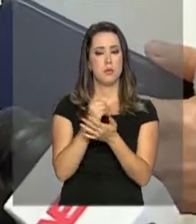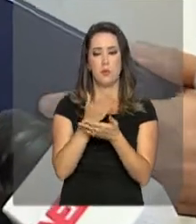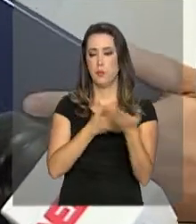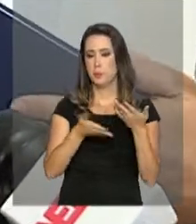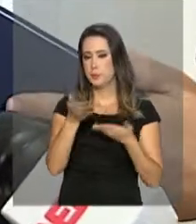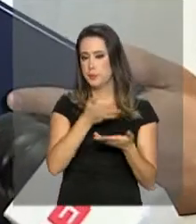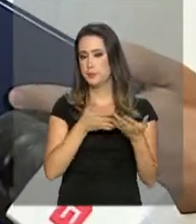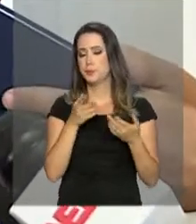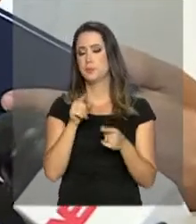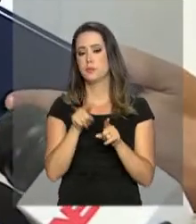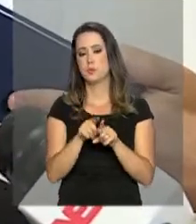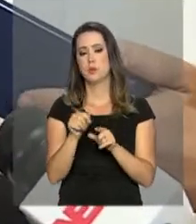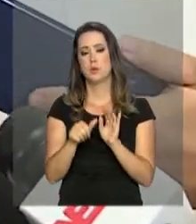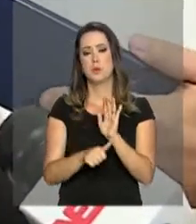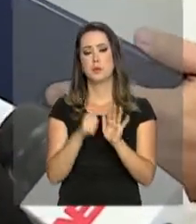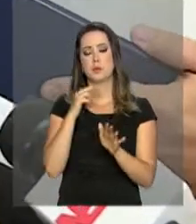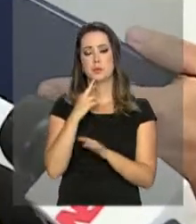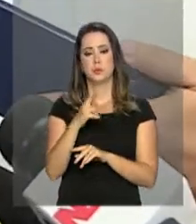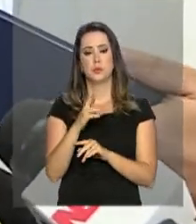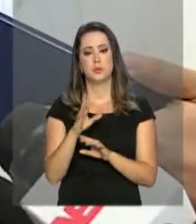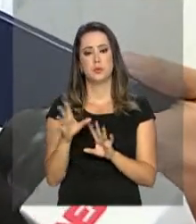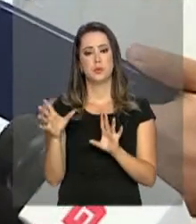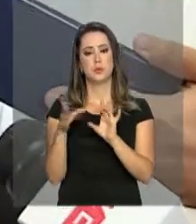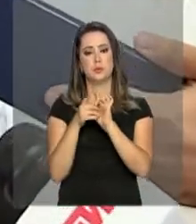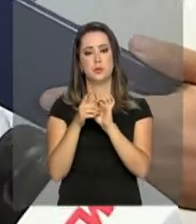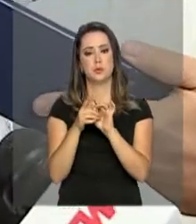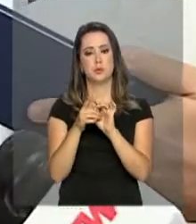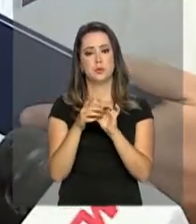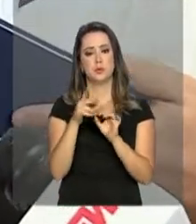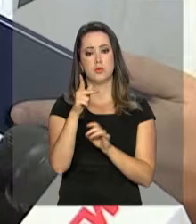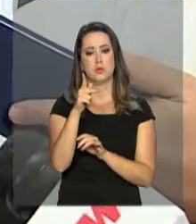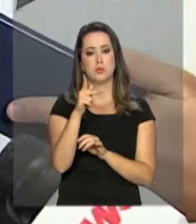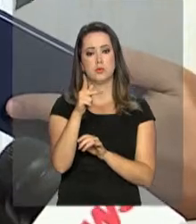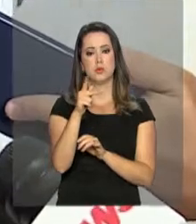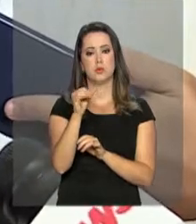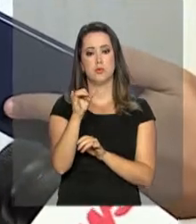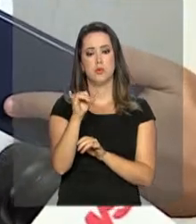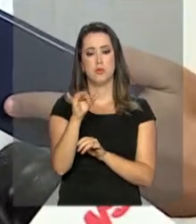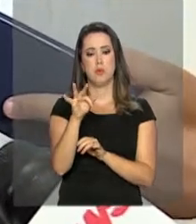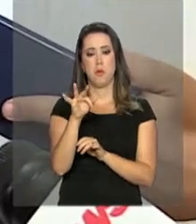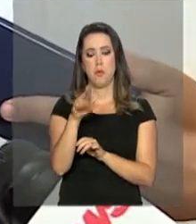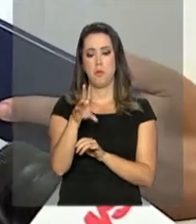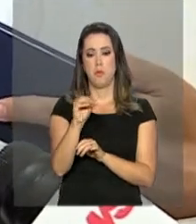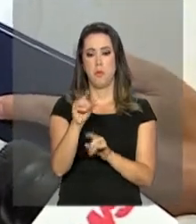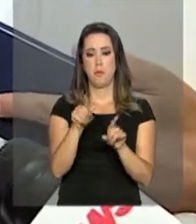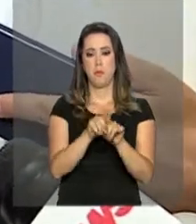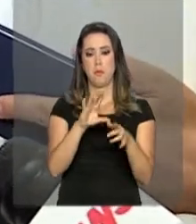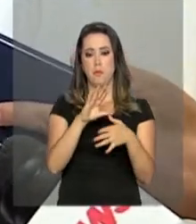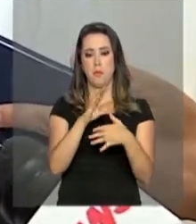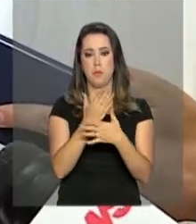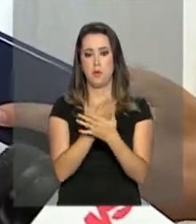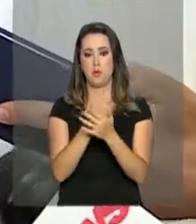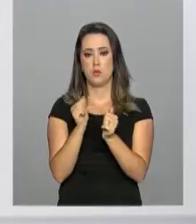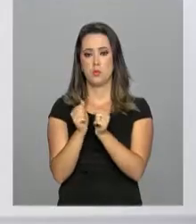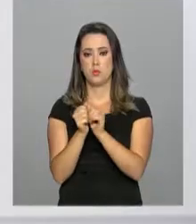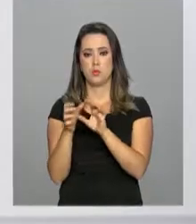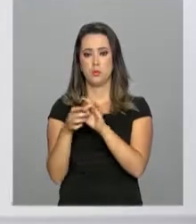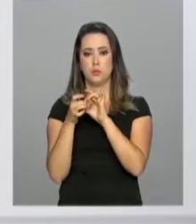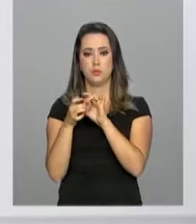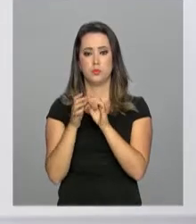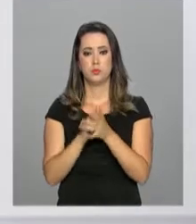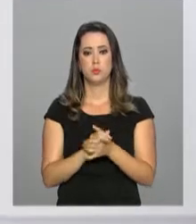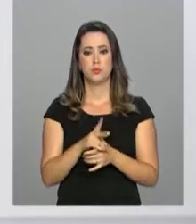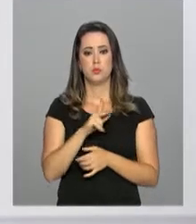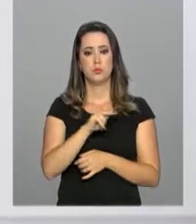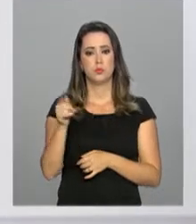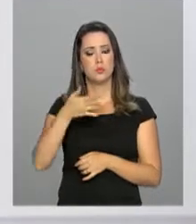resultados desta aliança entre o Pacífico, a Aliança do Pacífico e o Mercosul. E